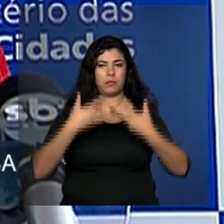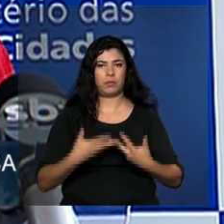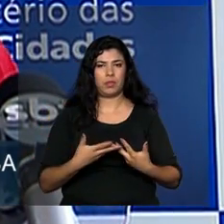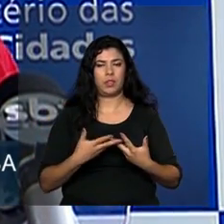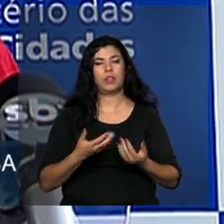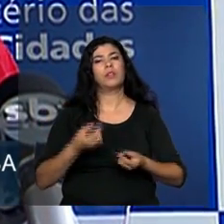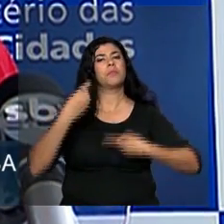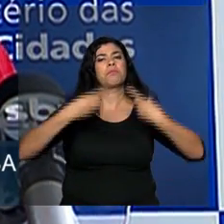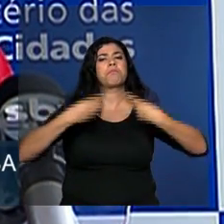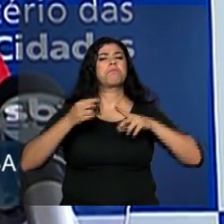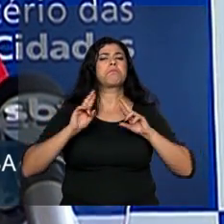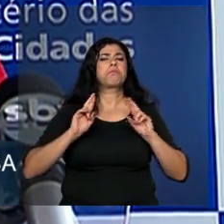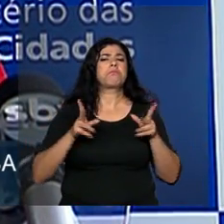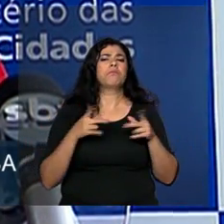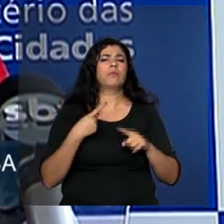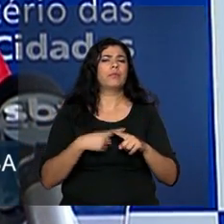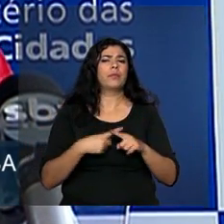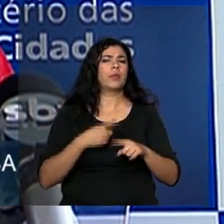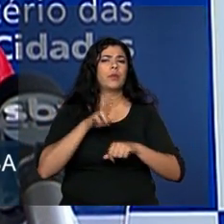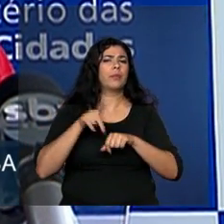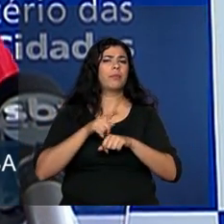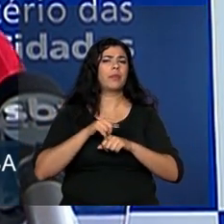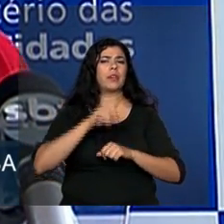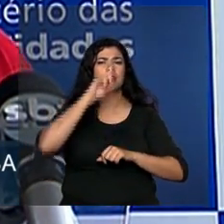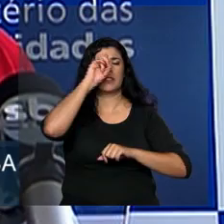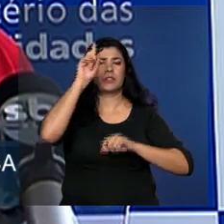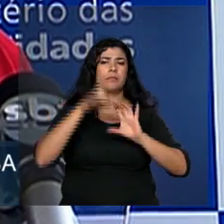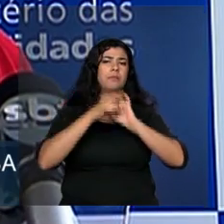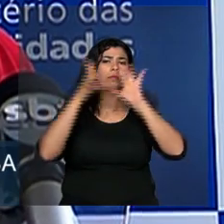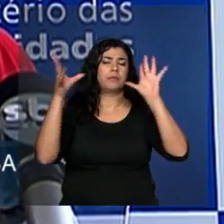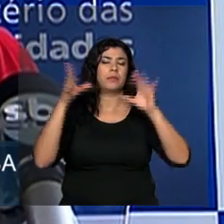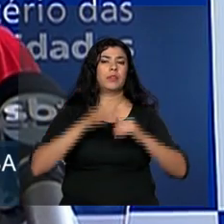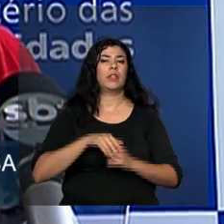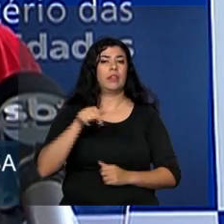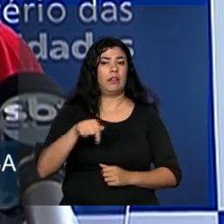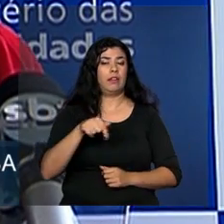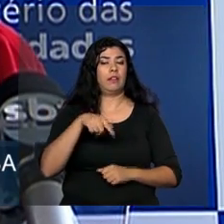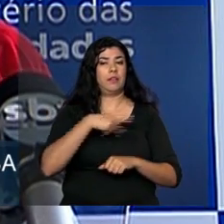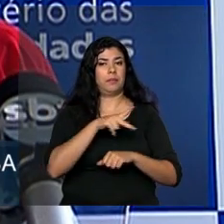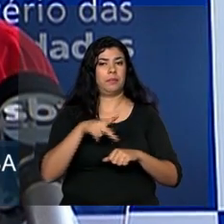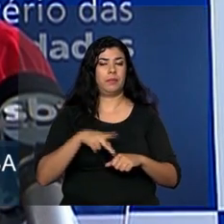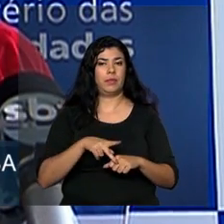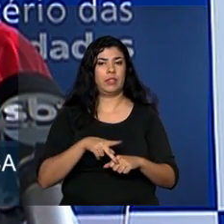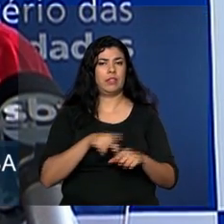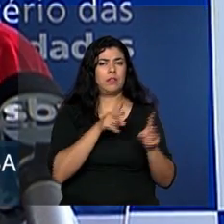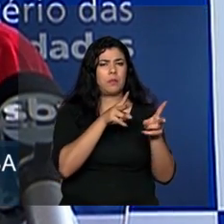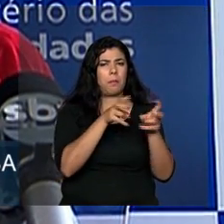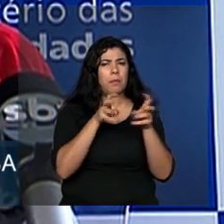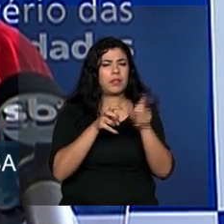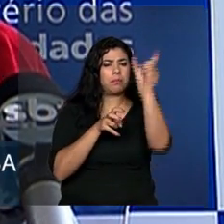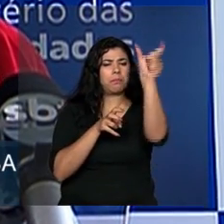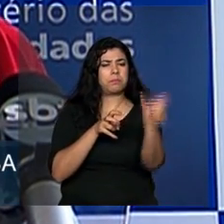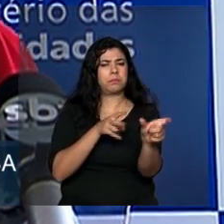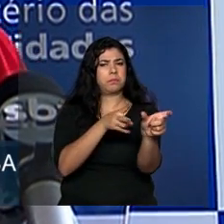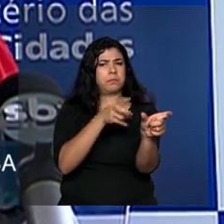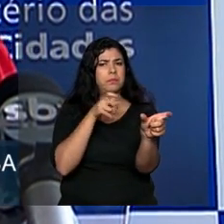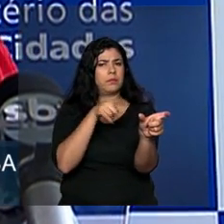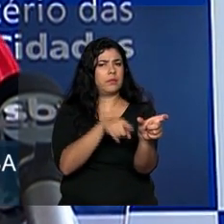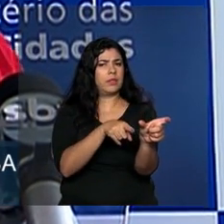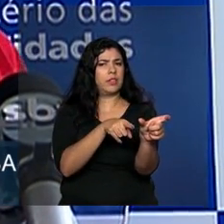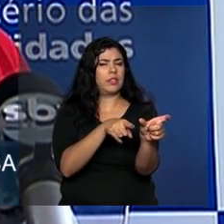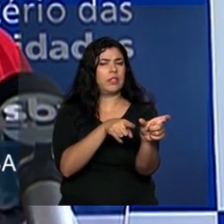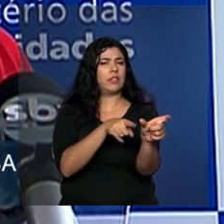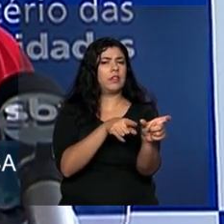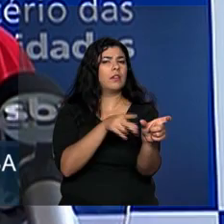acho uma discussão estranha num país democrático. Um país democrático não olha as pessoas pela